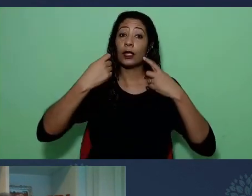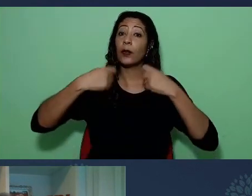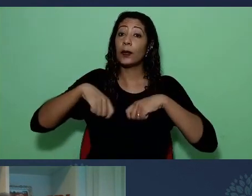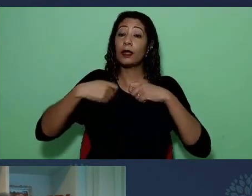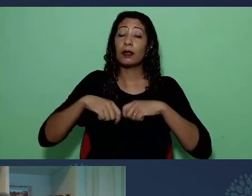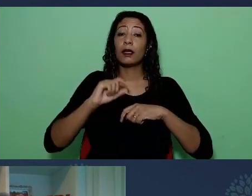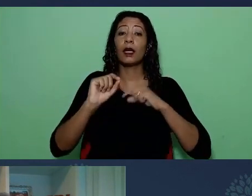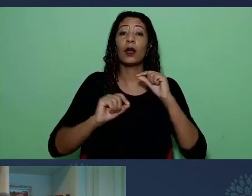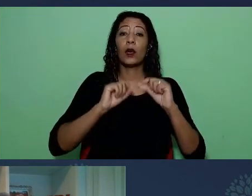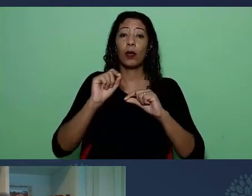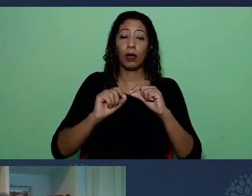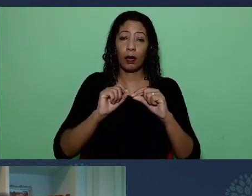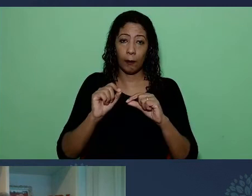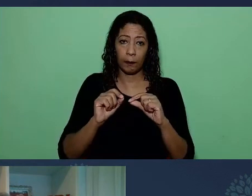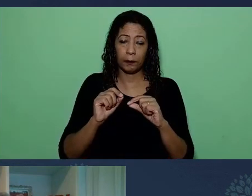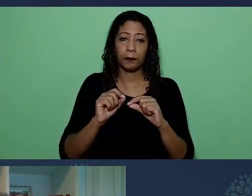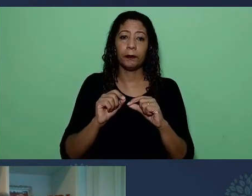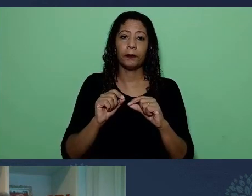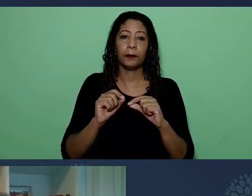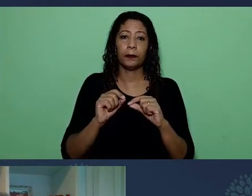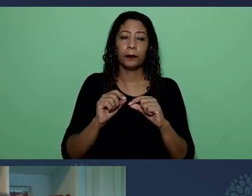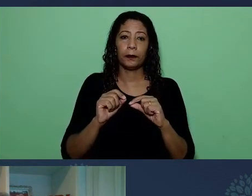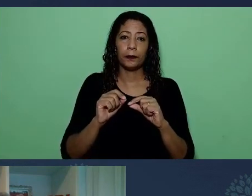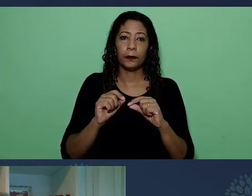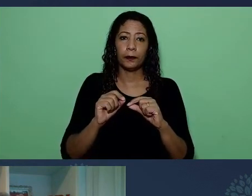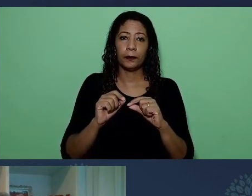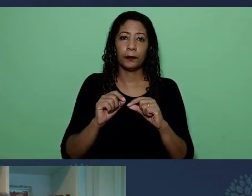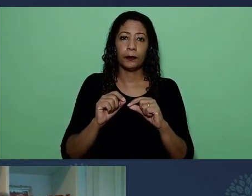com a questão do que a gente chama de